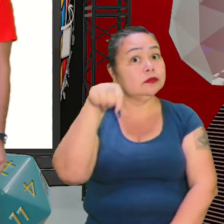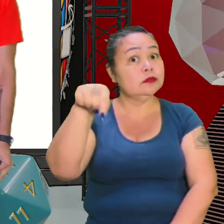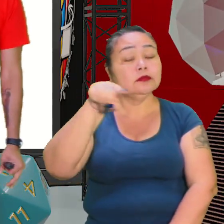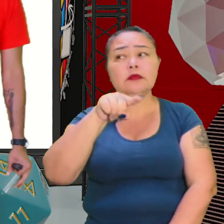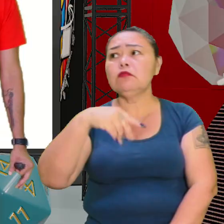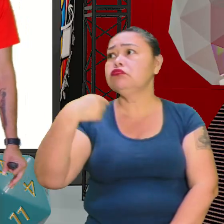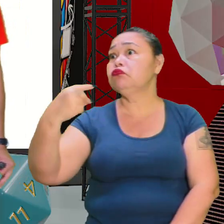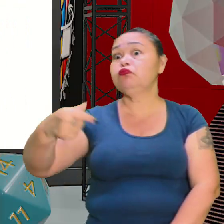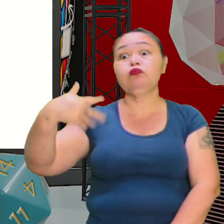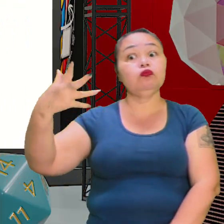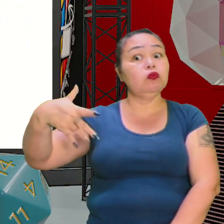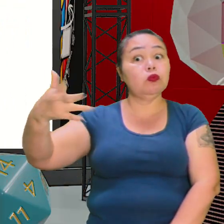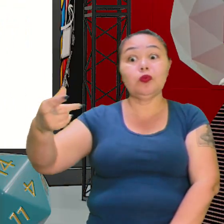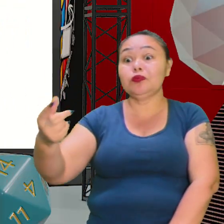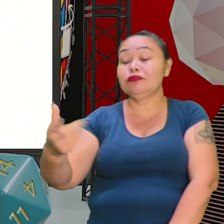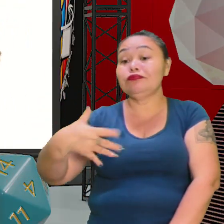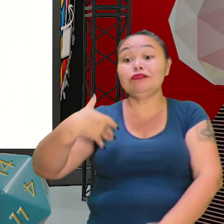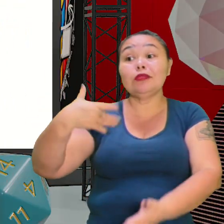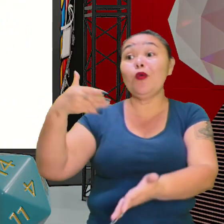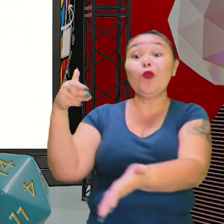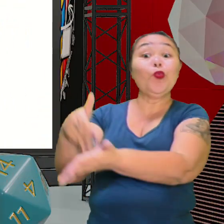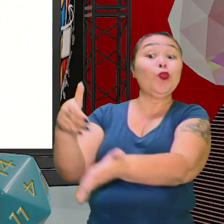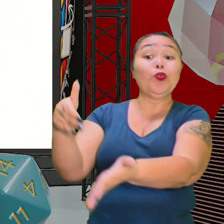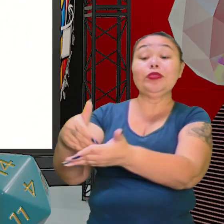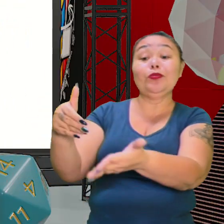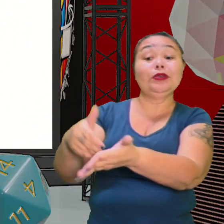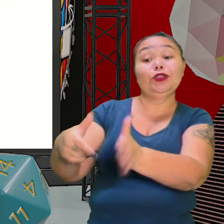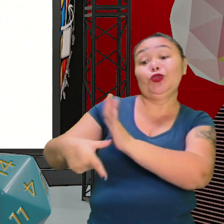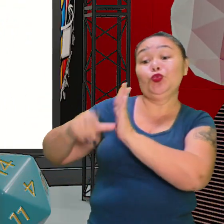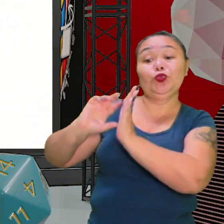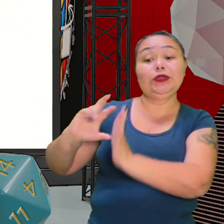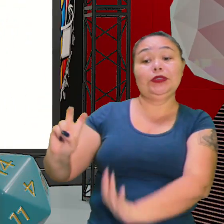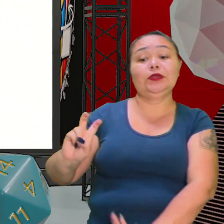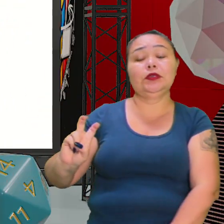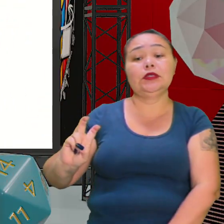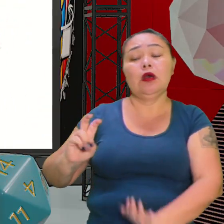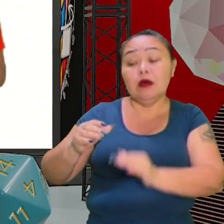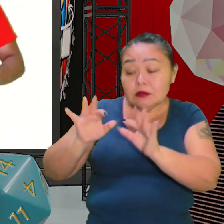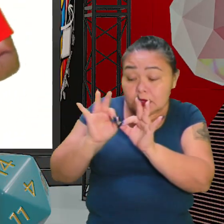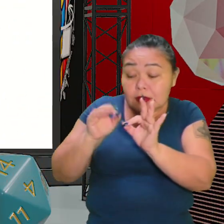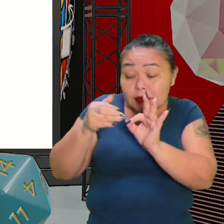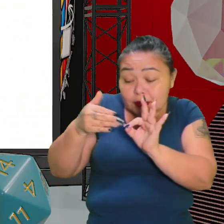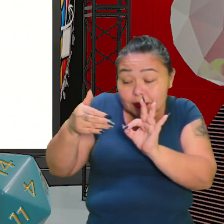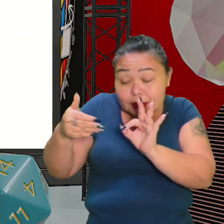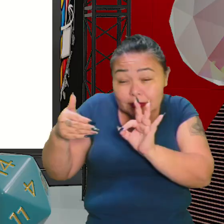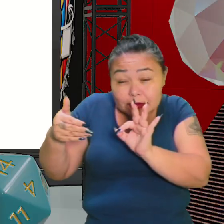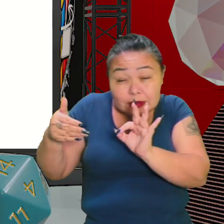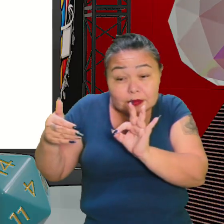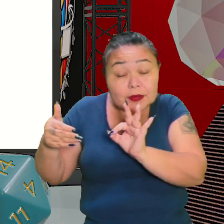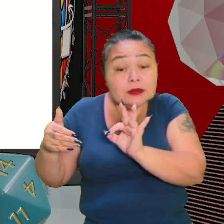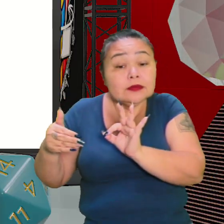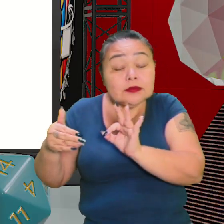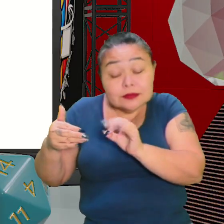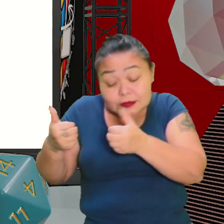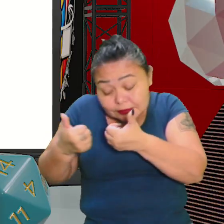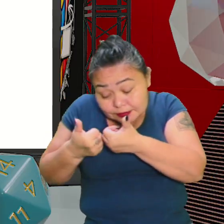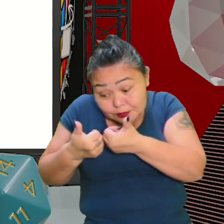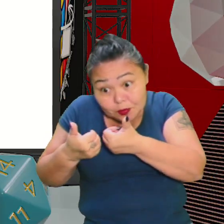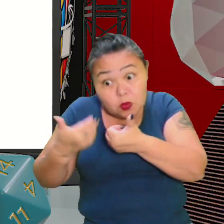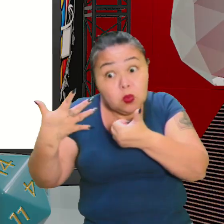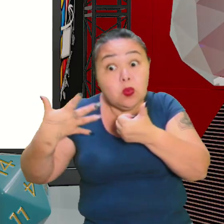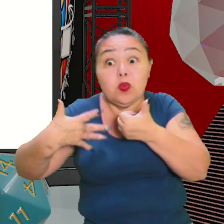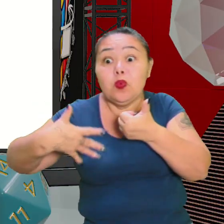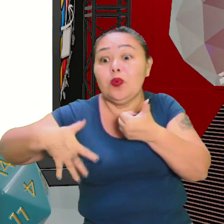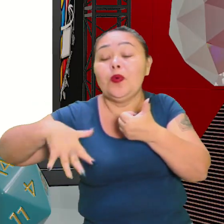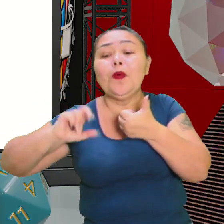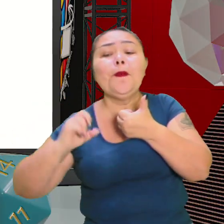é infinito. Não tem um último número antes do 5. Se eu for aumentando, aumentando, aumentando, eu posso chegar